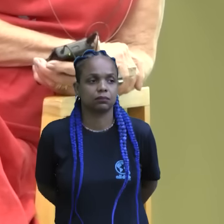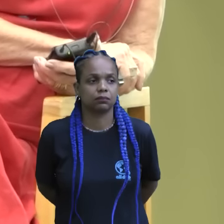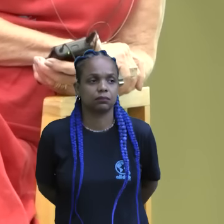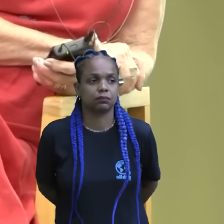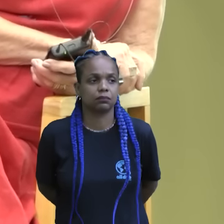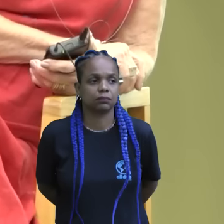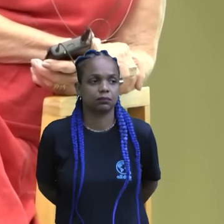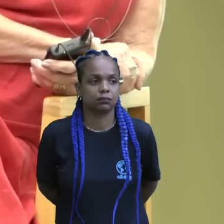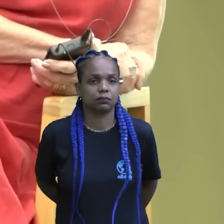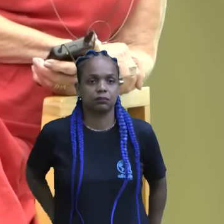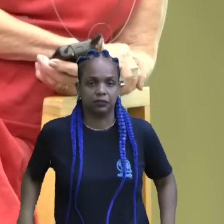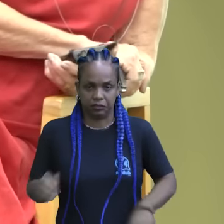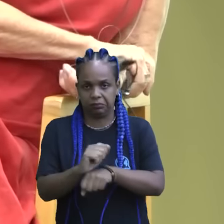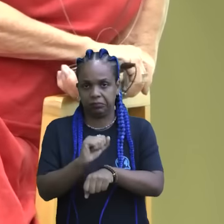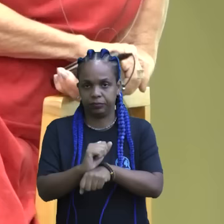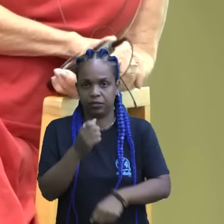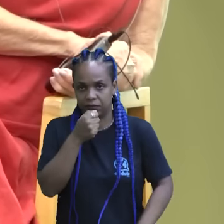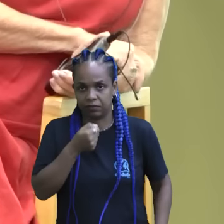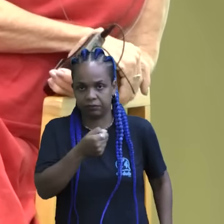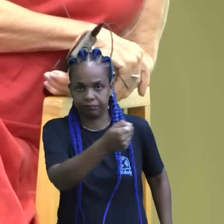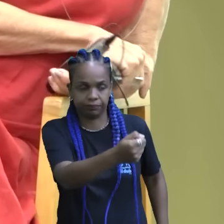Kardec. Oi?